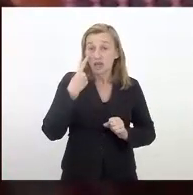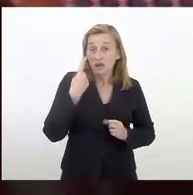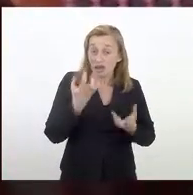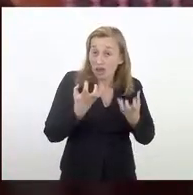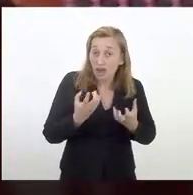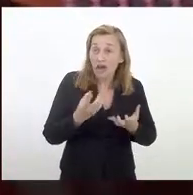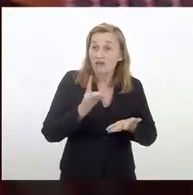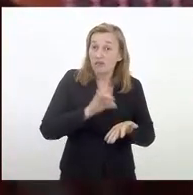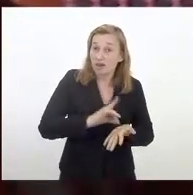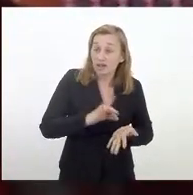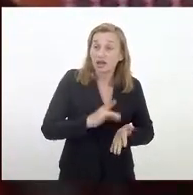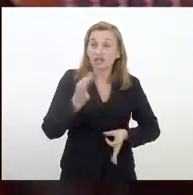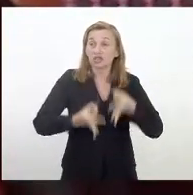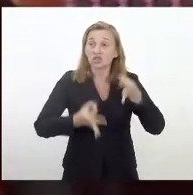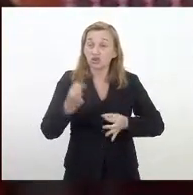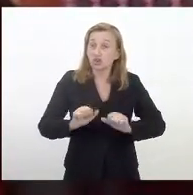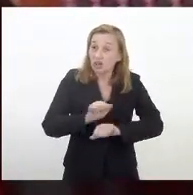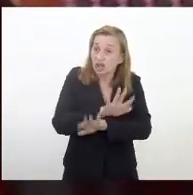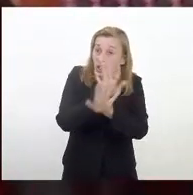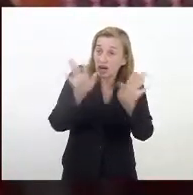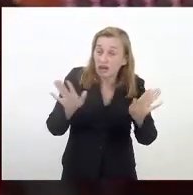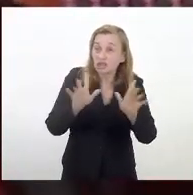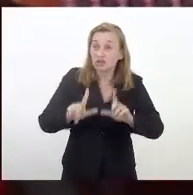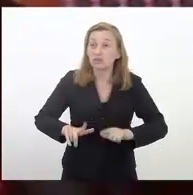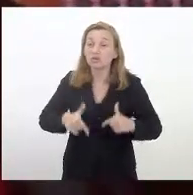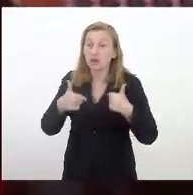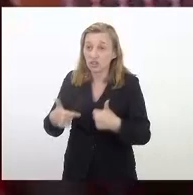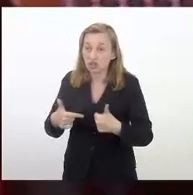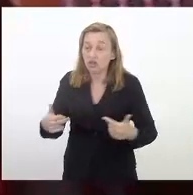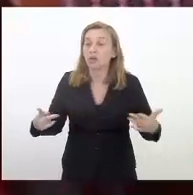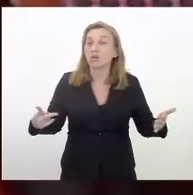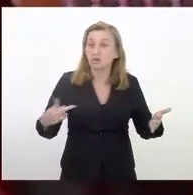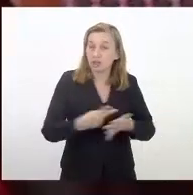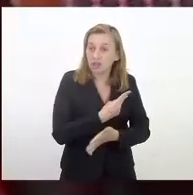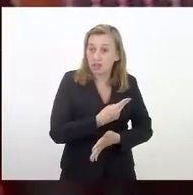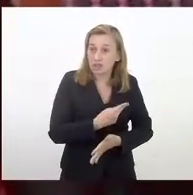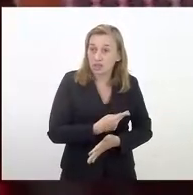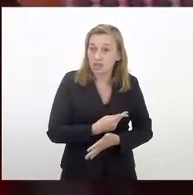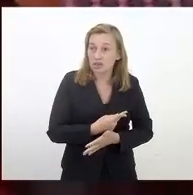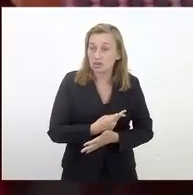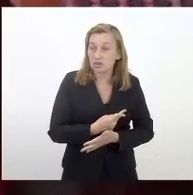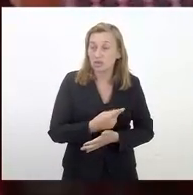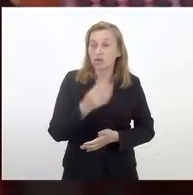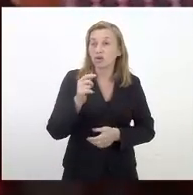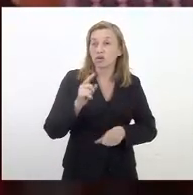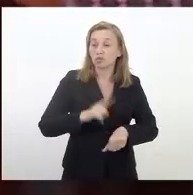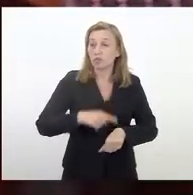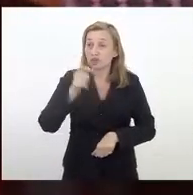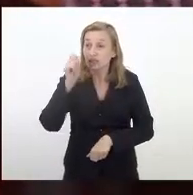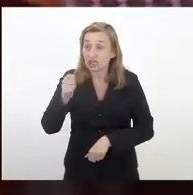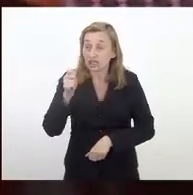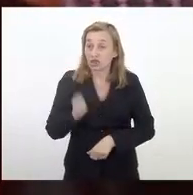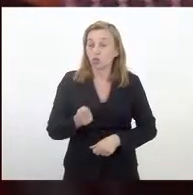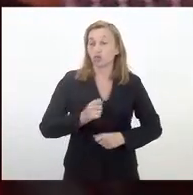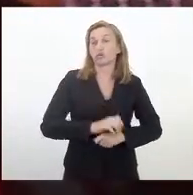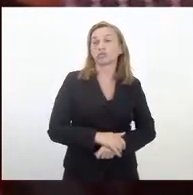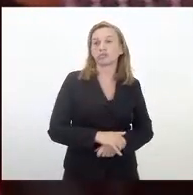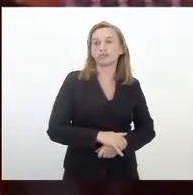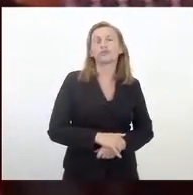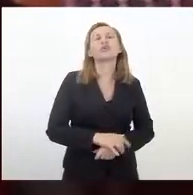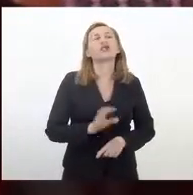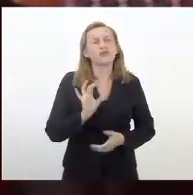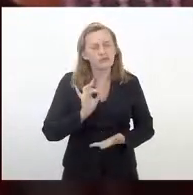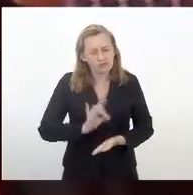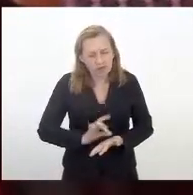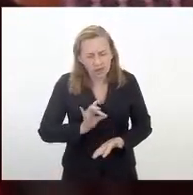verdade e justiça transparência das ações que acontecerão nos porões da ditadura na é que